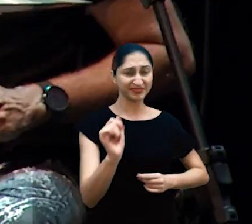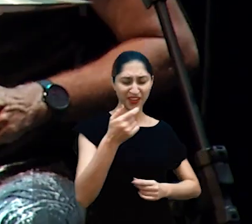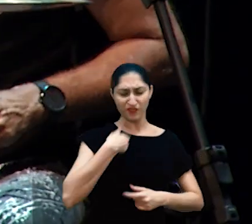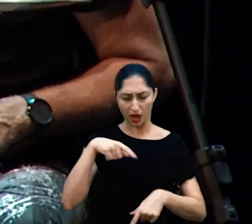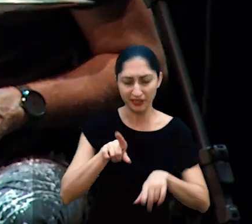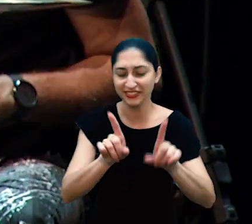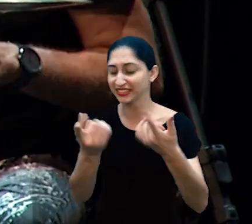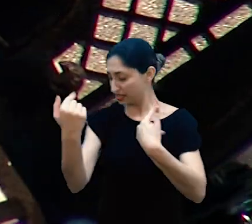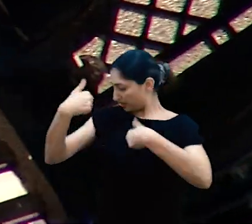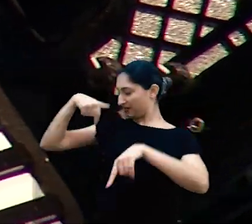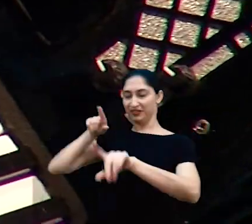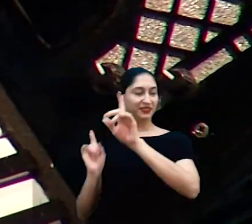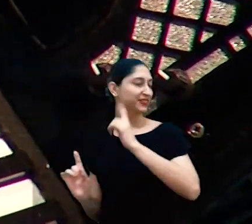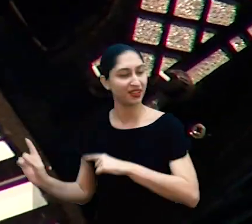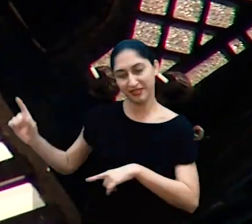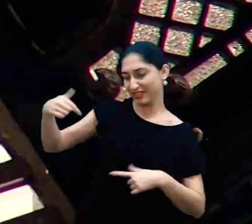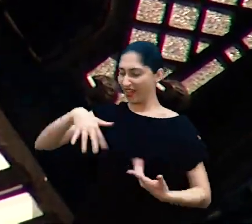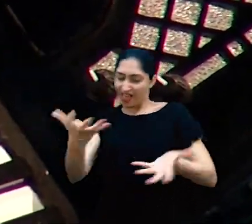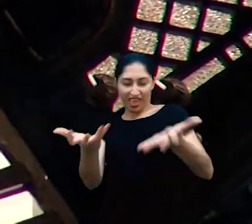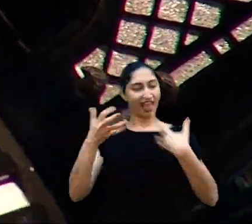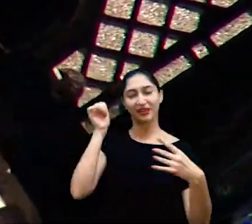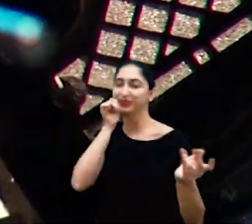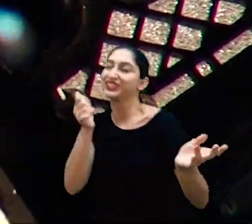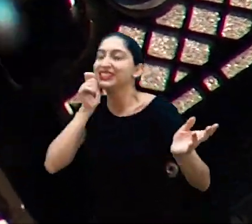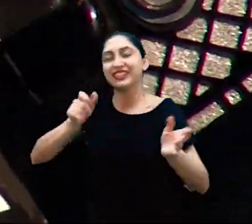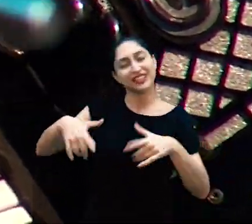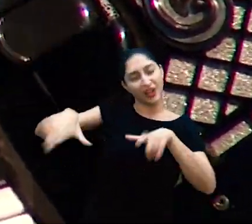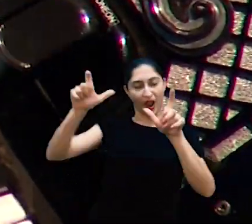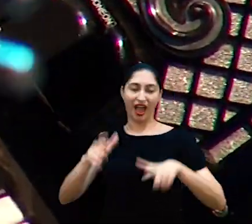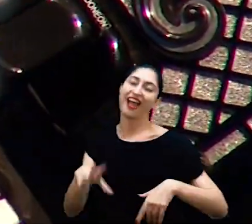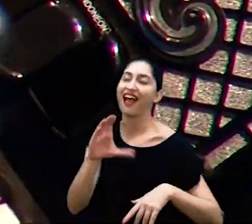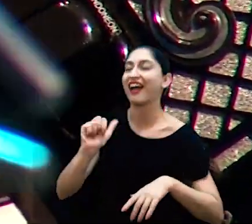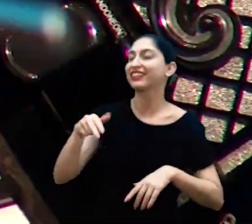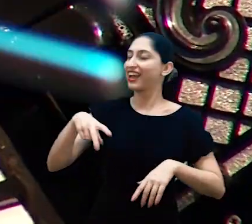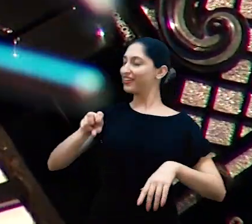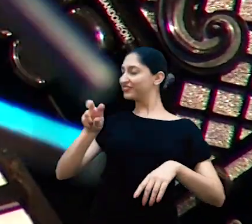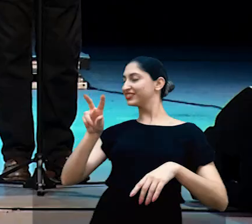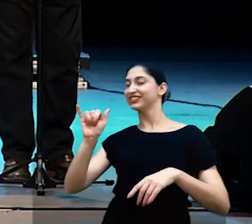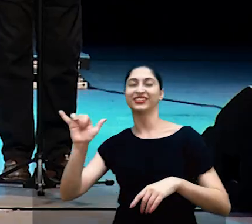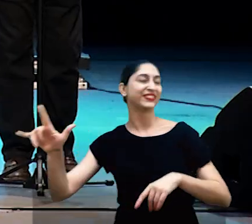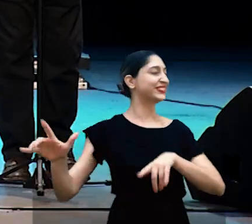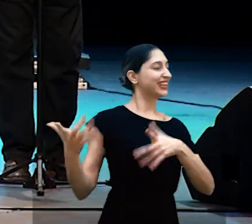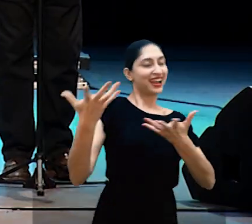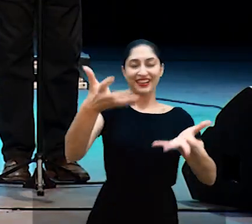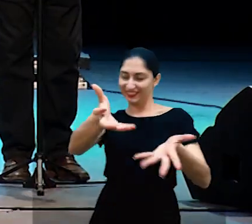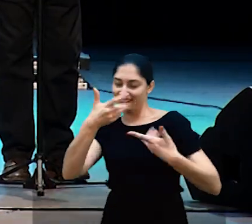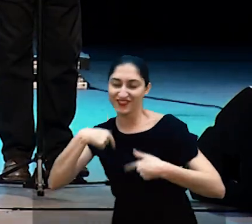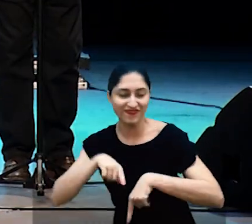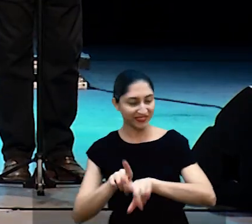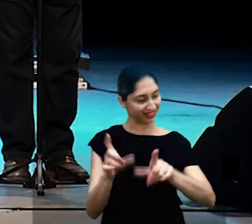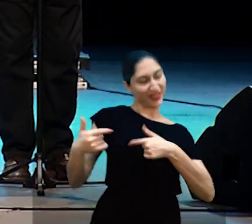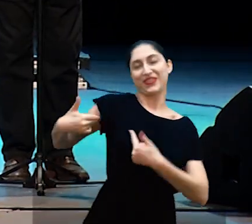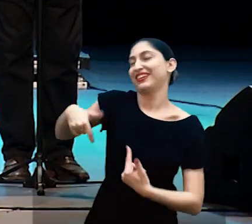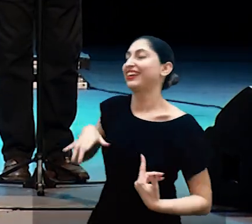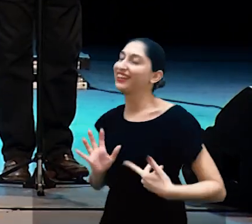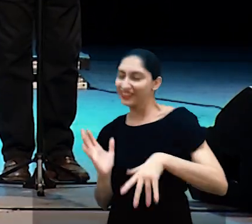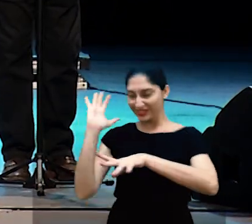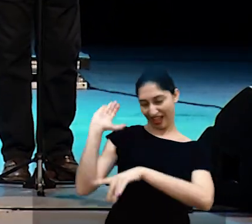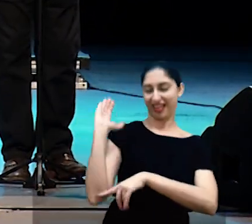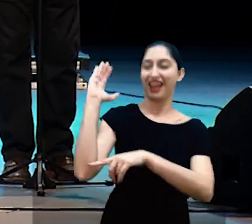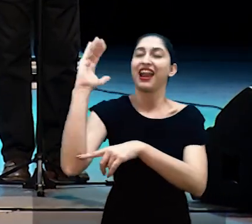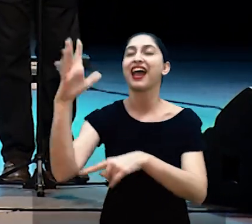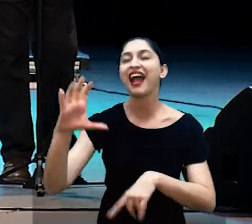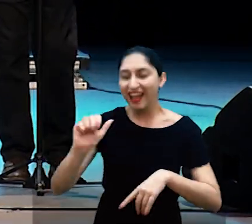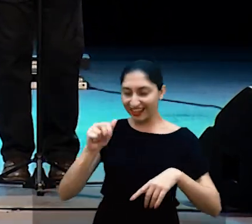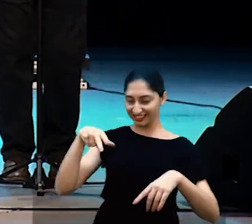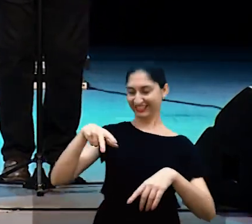Eu vou de banda, vou de lado e vou de quina. Quero essa menina pulou do canavial. Quero. Eu vou de banda, vou de lado e vou de quina. Quero essa menina pulou do